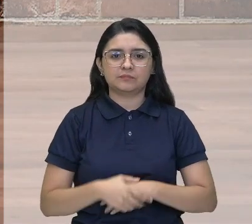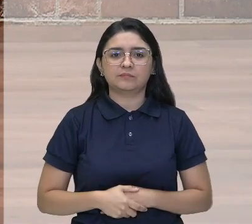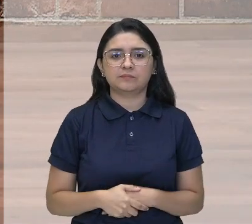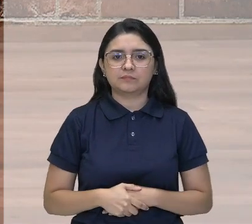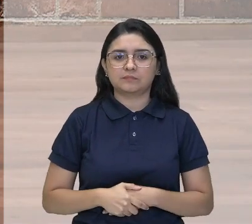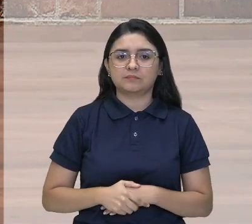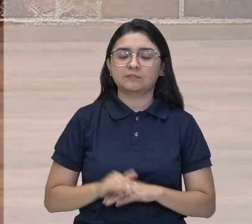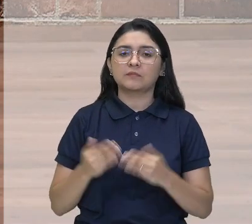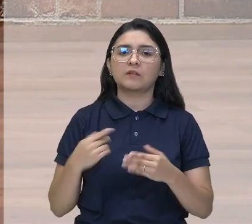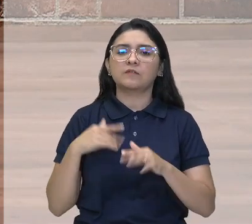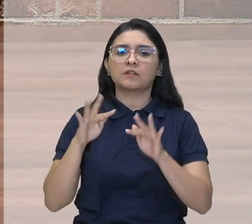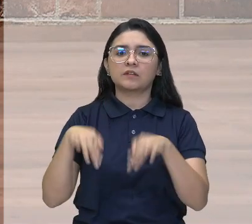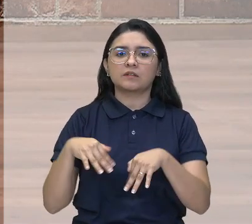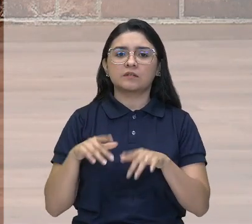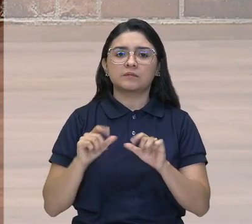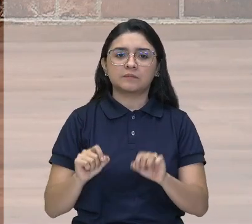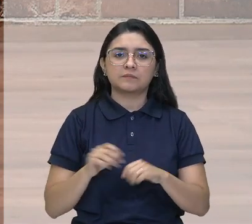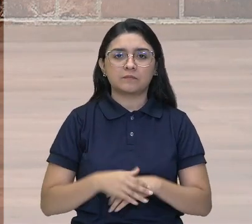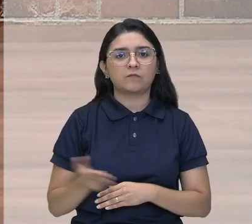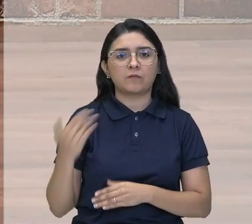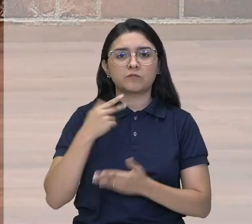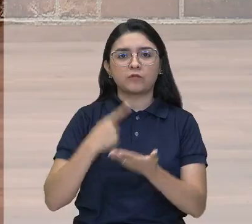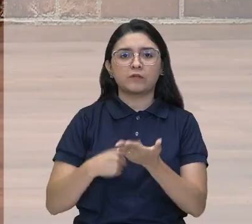Pra acabar a conversa, eu vou chamar pra gente comer esse frango.